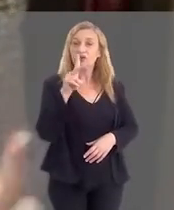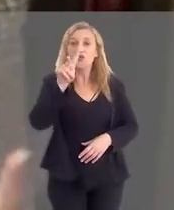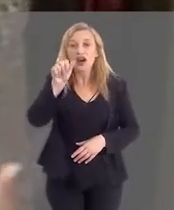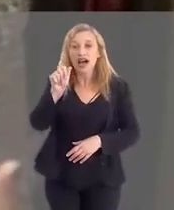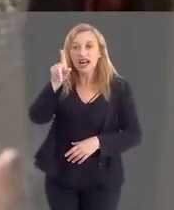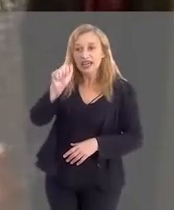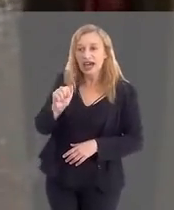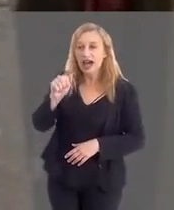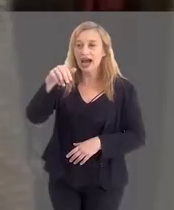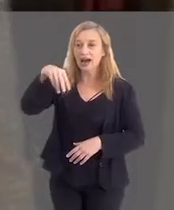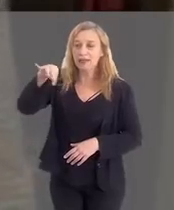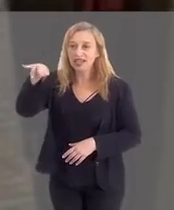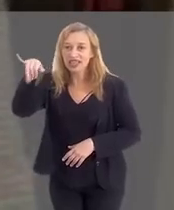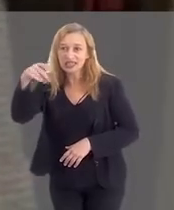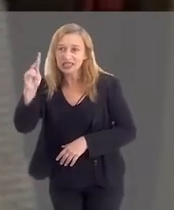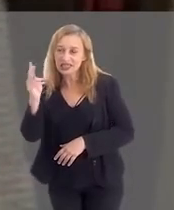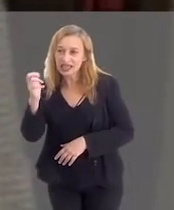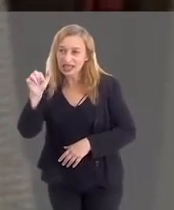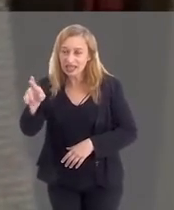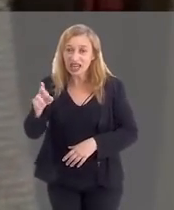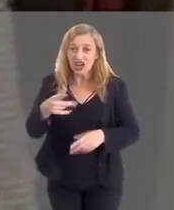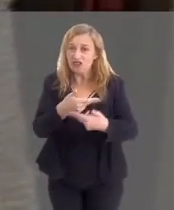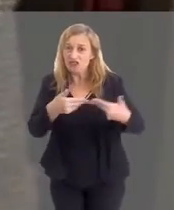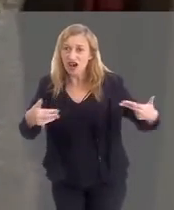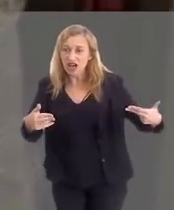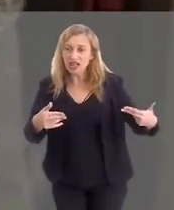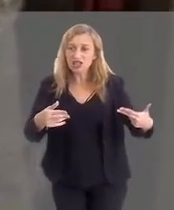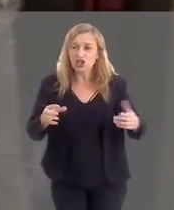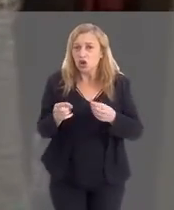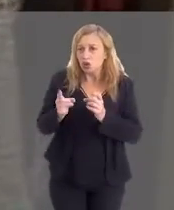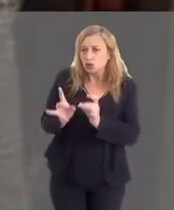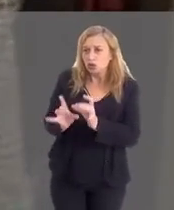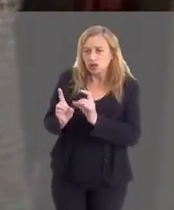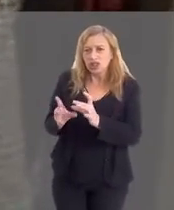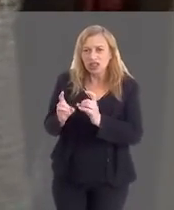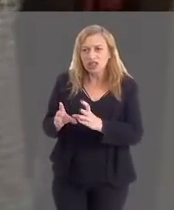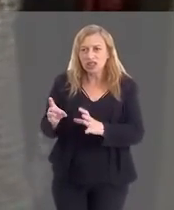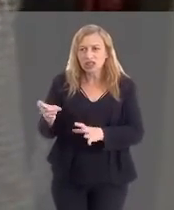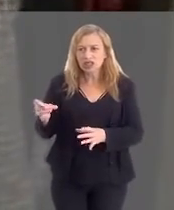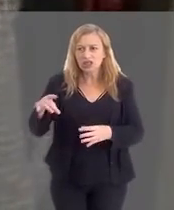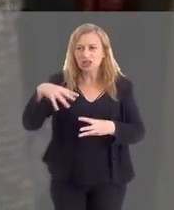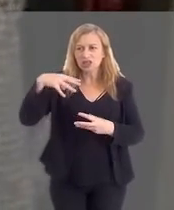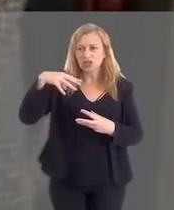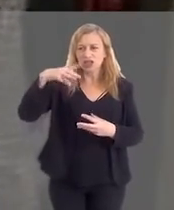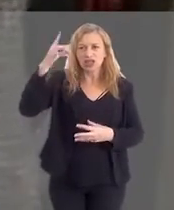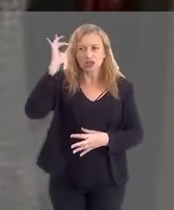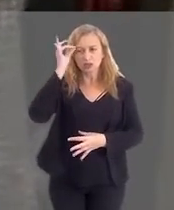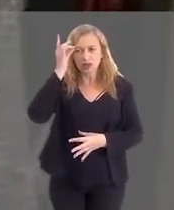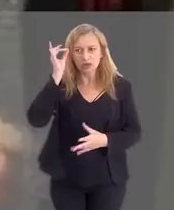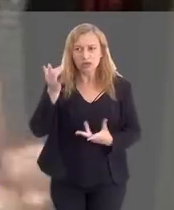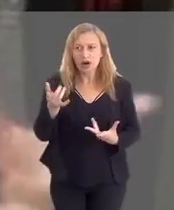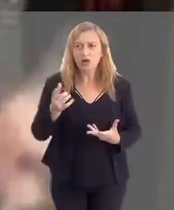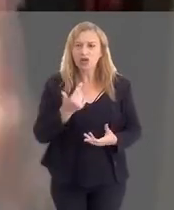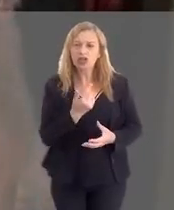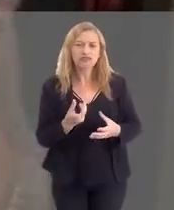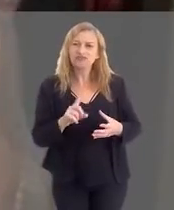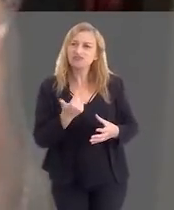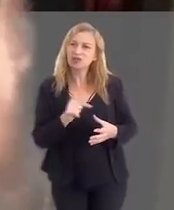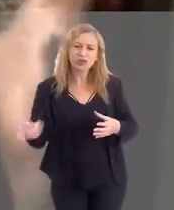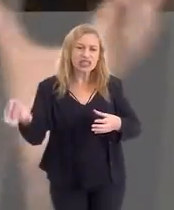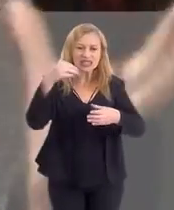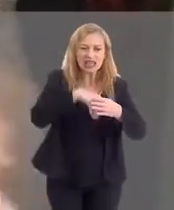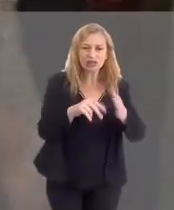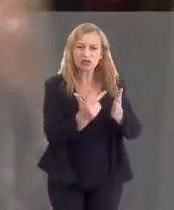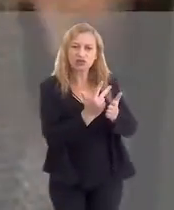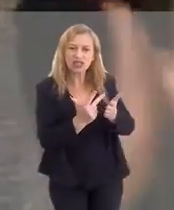está o Vale do Amanhecer, lá está uma série de doutrinas espiritualistas que não estão no desenho do que as pessoas falam que